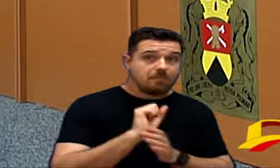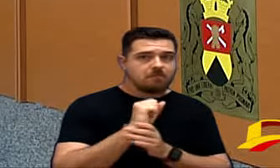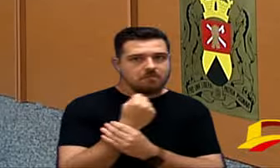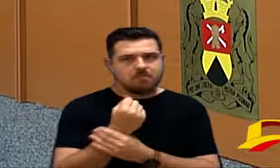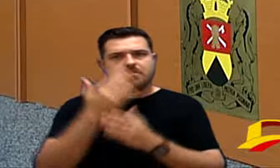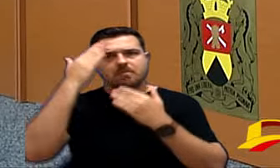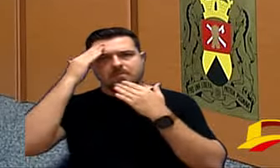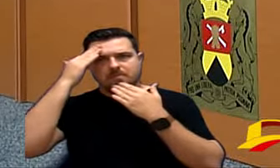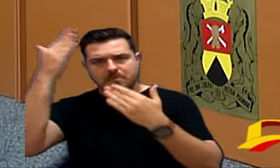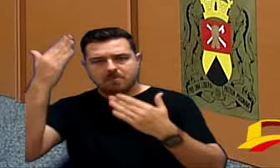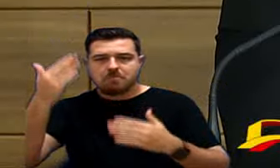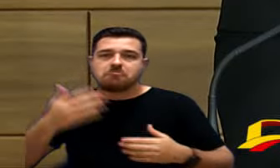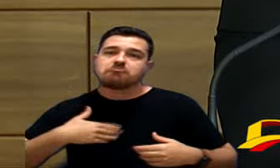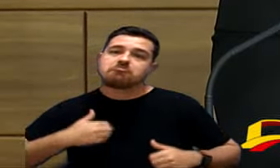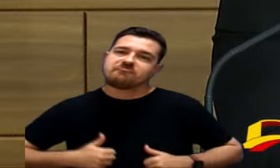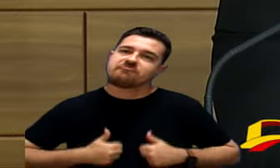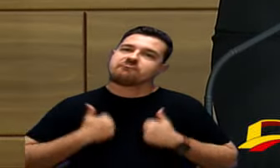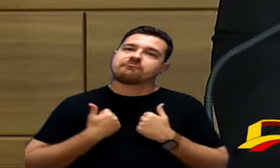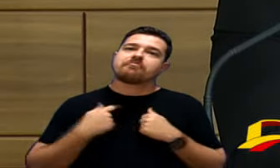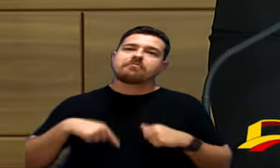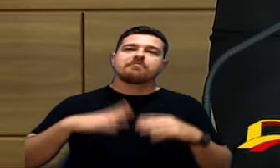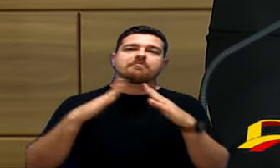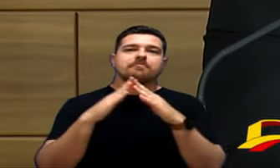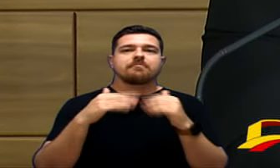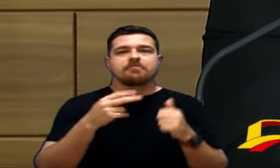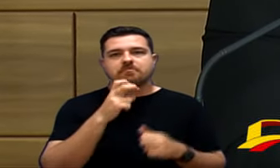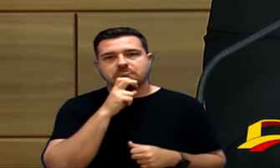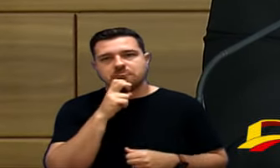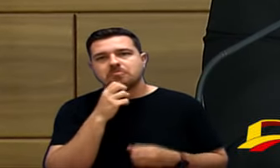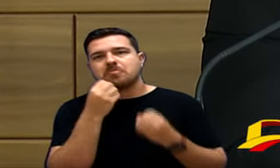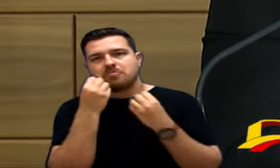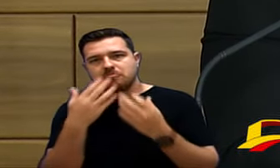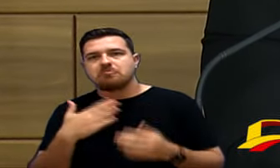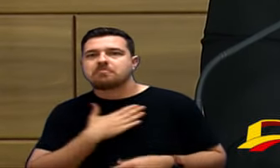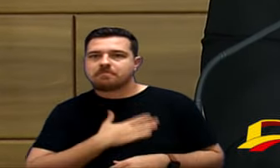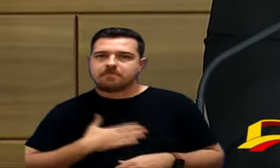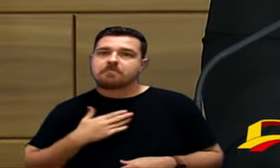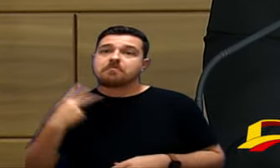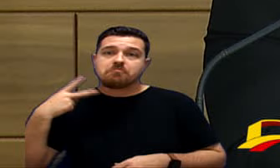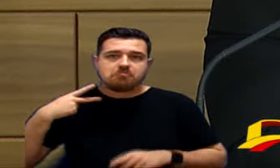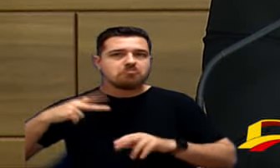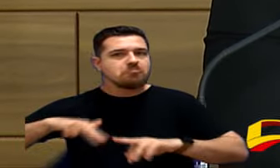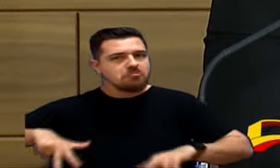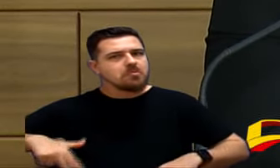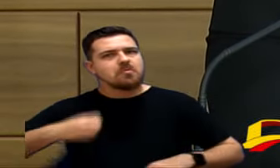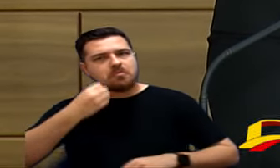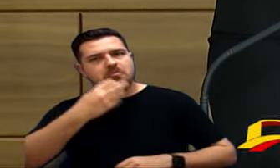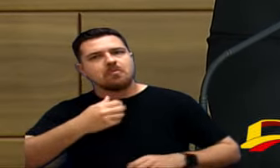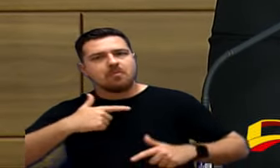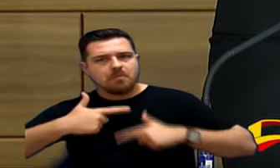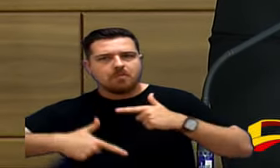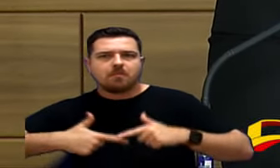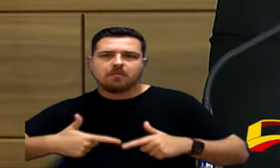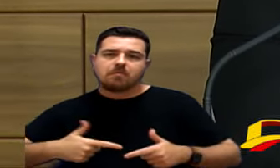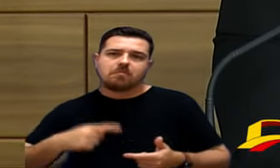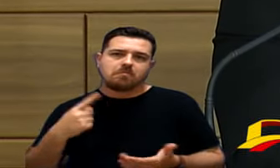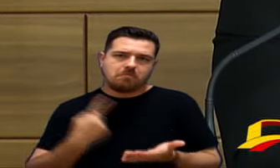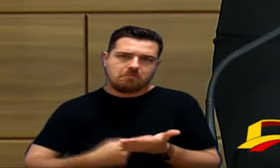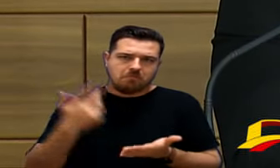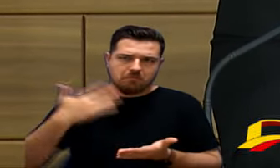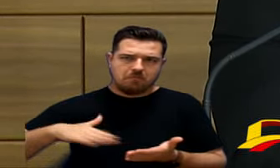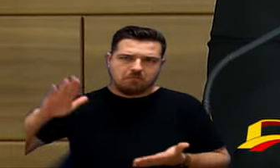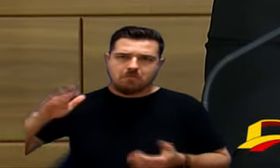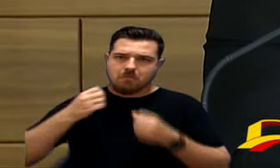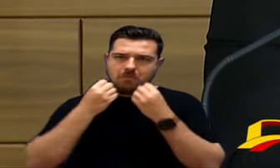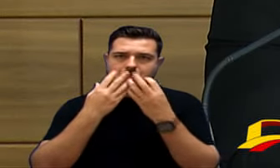Vez É uma honra morar numa cidade que tem uma casa de leis com vereadores tão competentes tão combativos e tão comprometidos com a causa